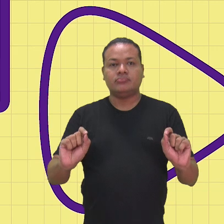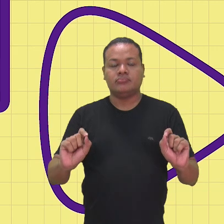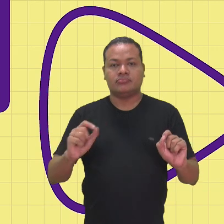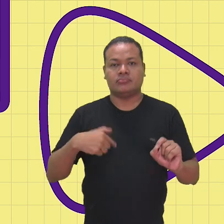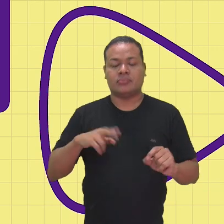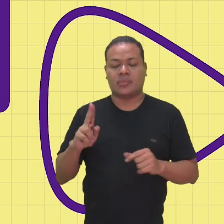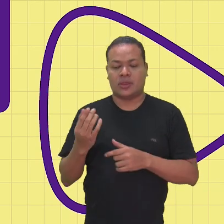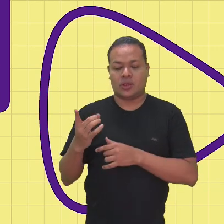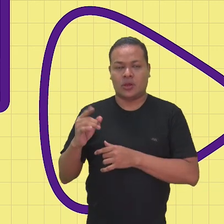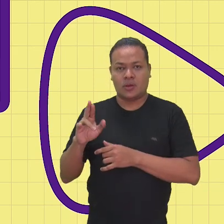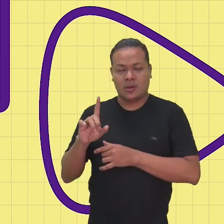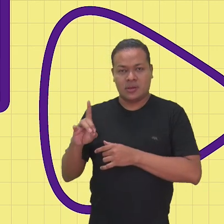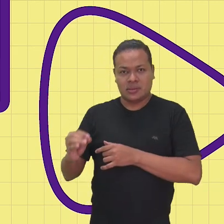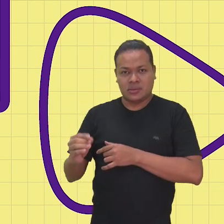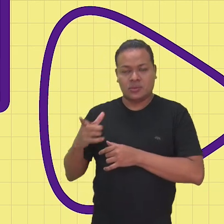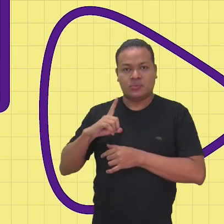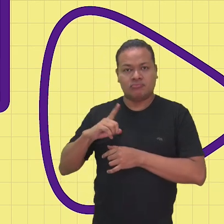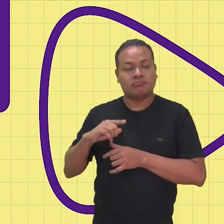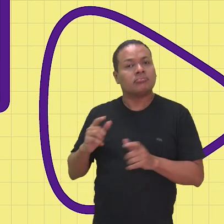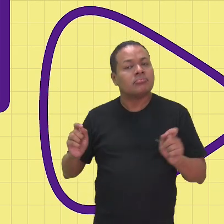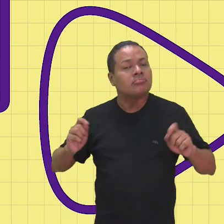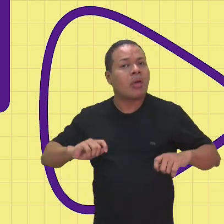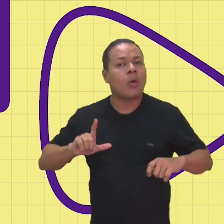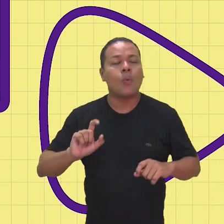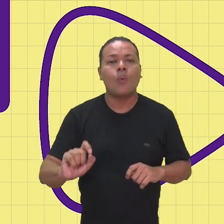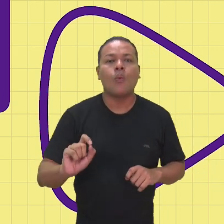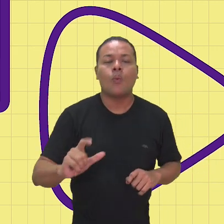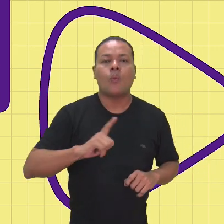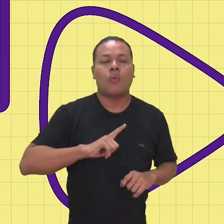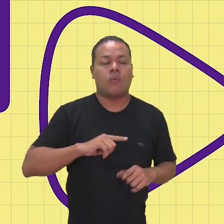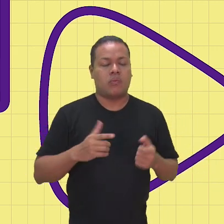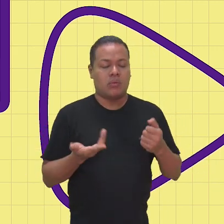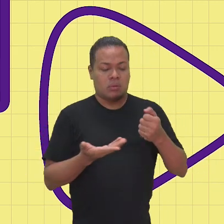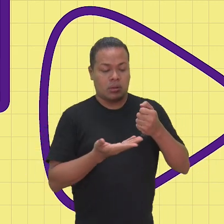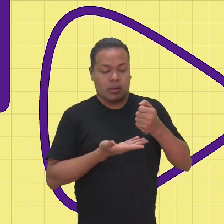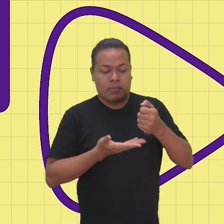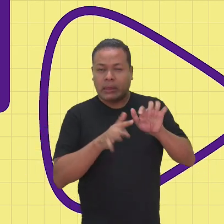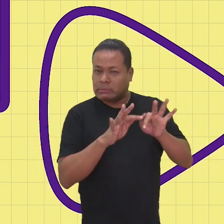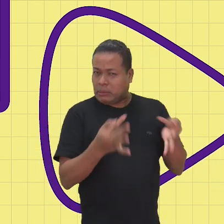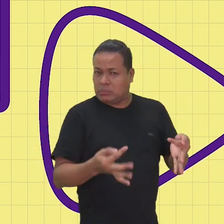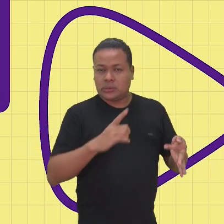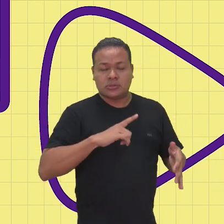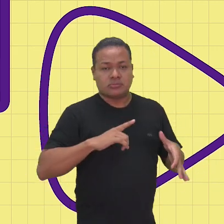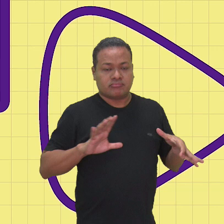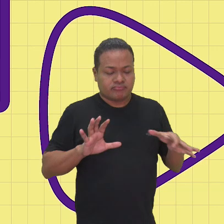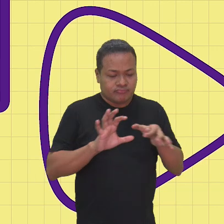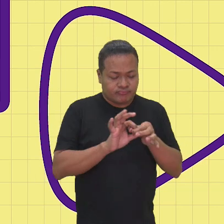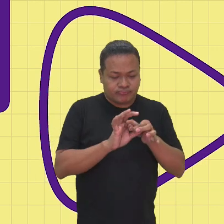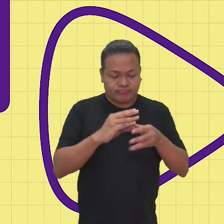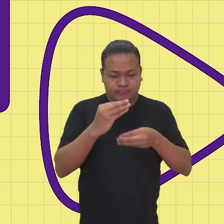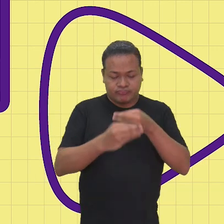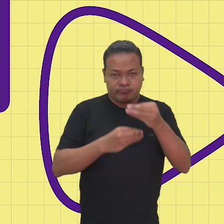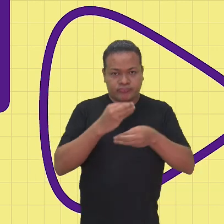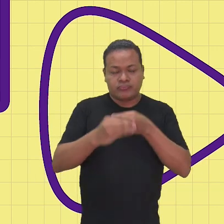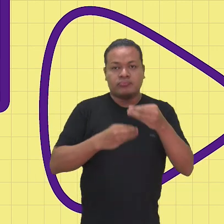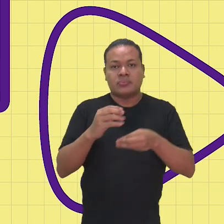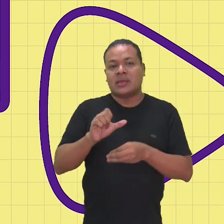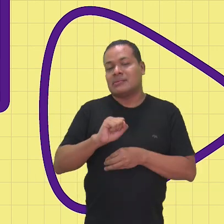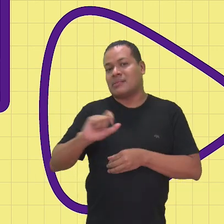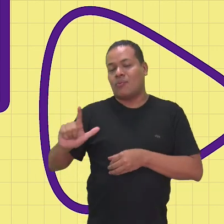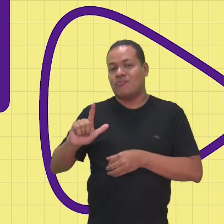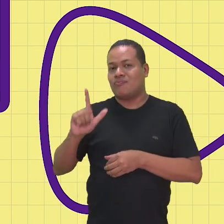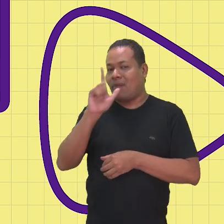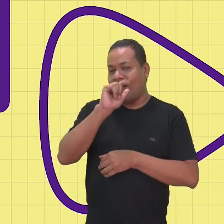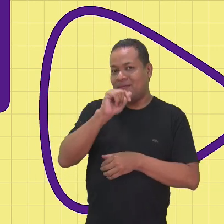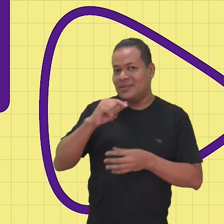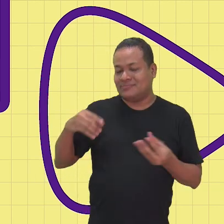alumínio que é formado a partir do sulfato de alumínio, ele que é básico vai reagir ali com ácido e vai formar o quê? Sal e água. A gente